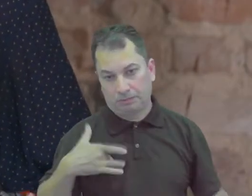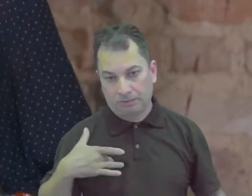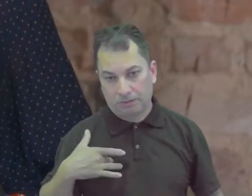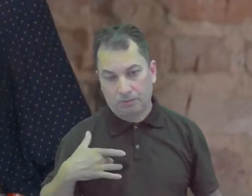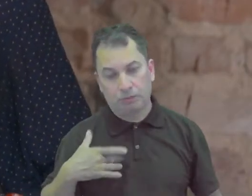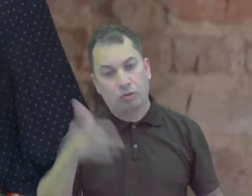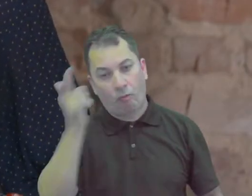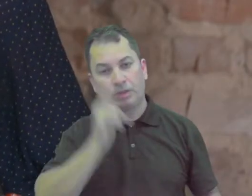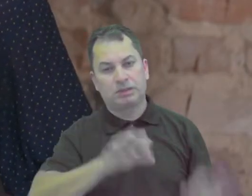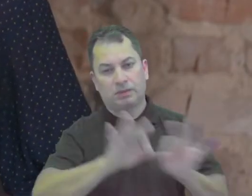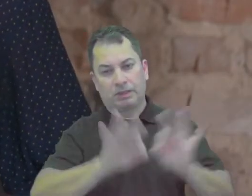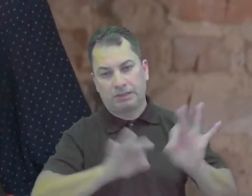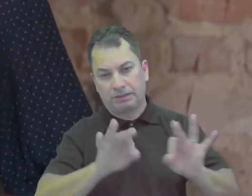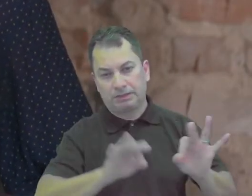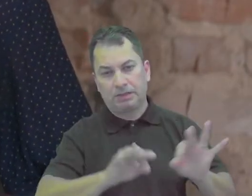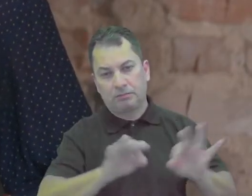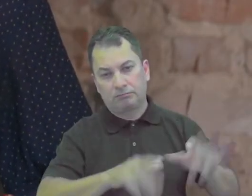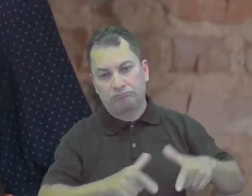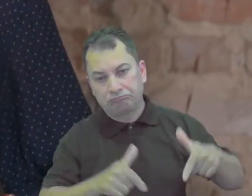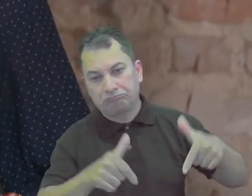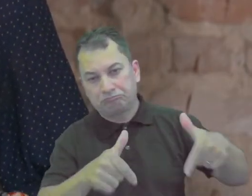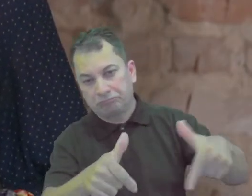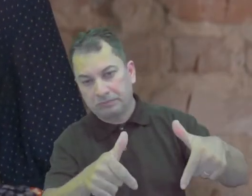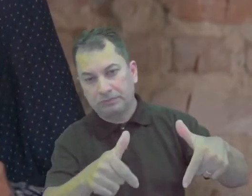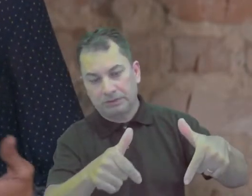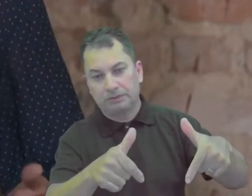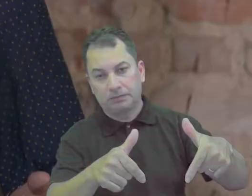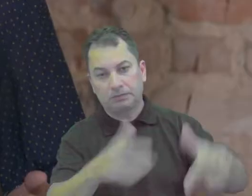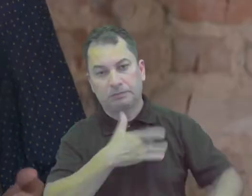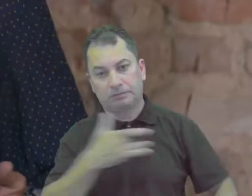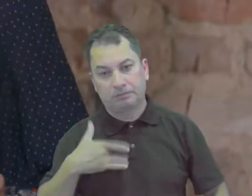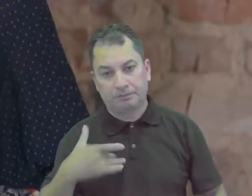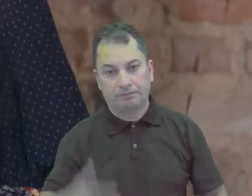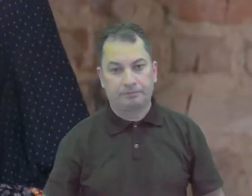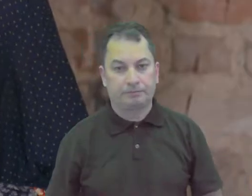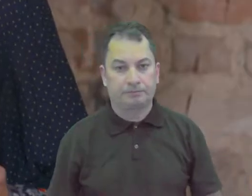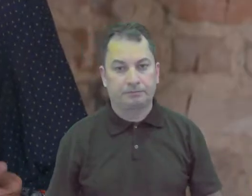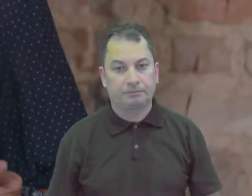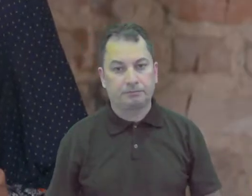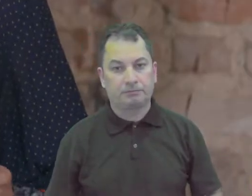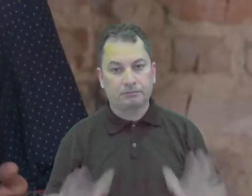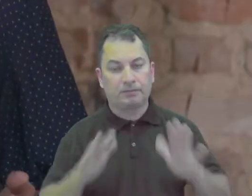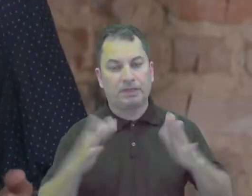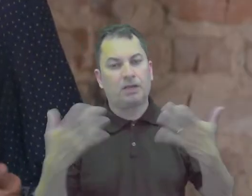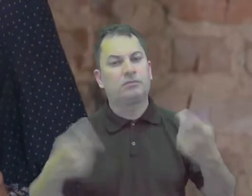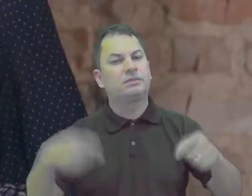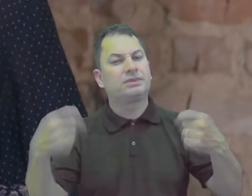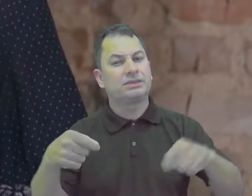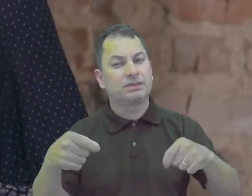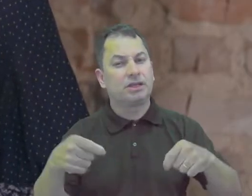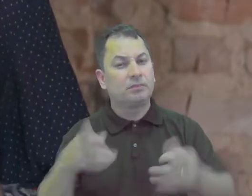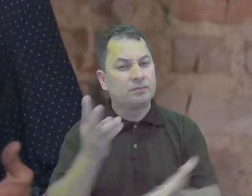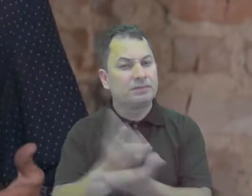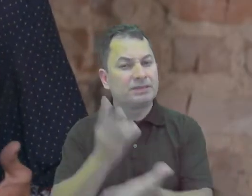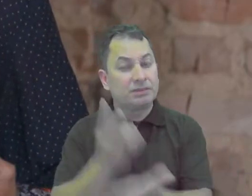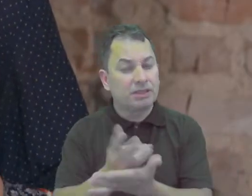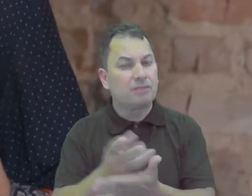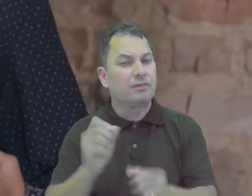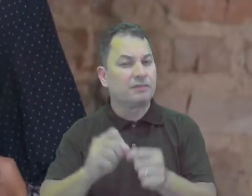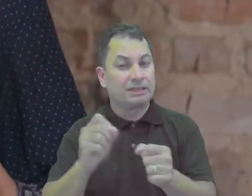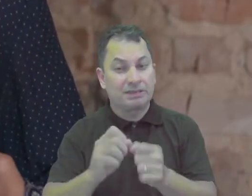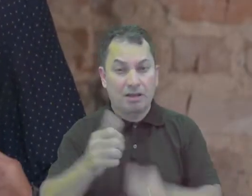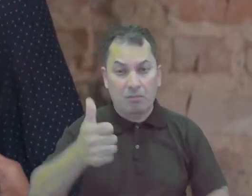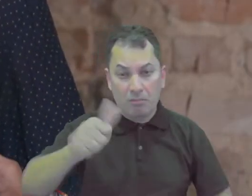que acontece? A gente precisa manter, né, sempre fazendo a análise